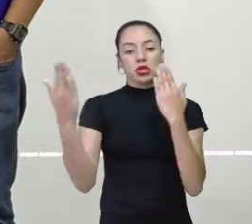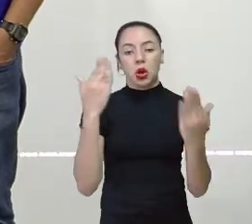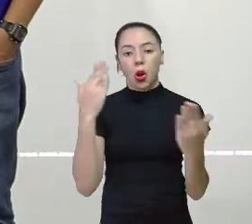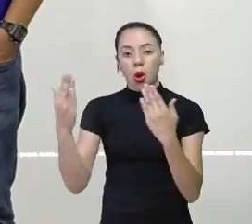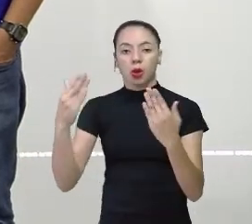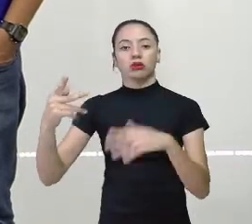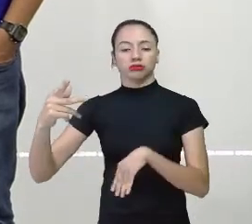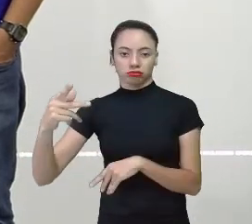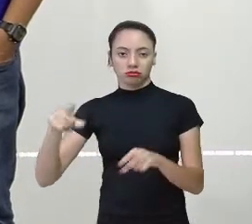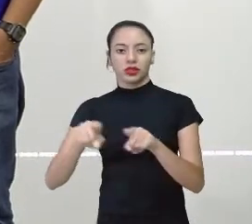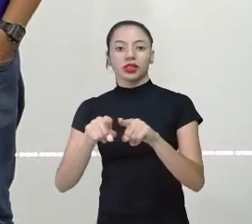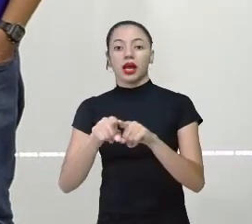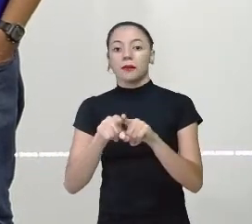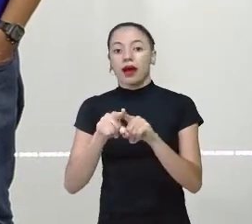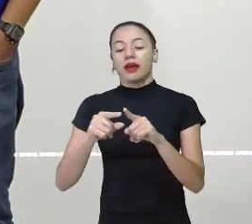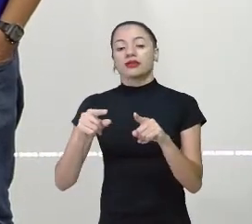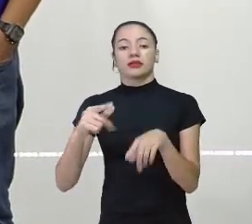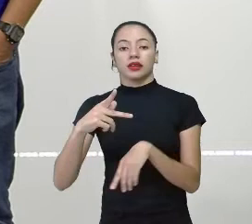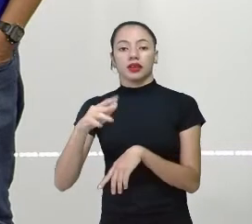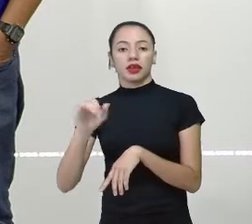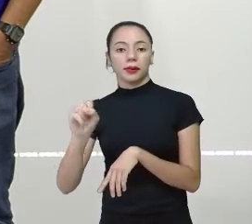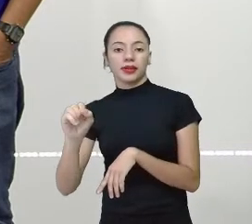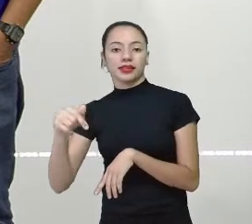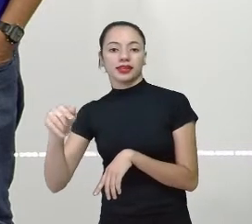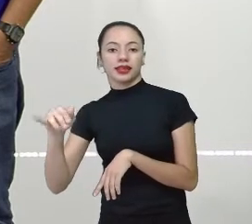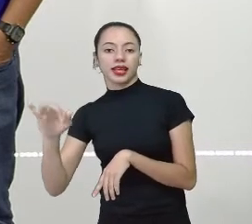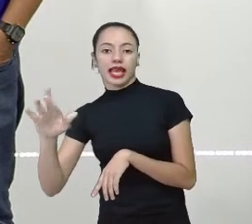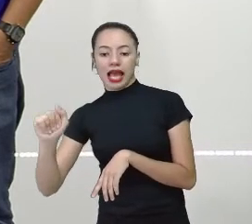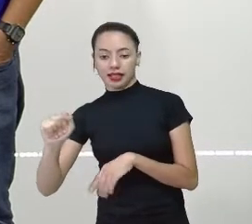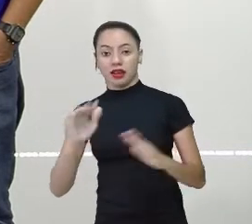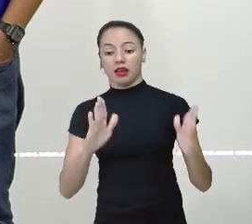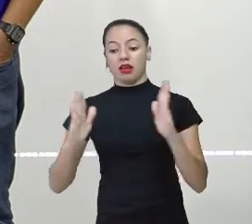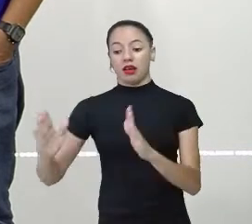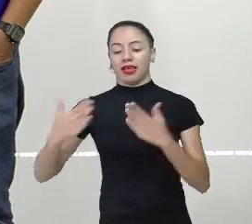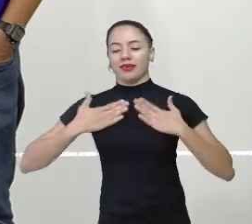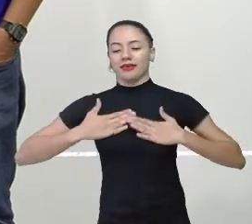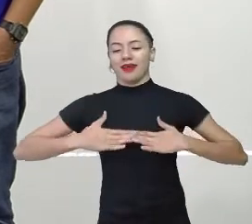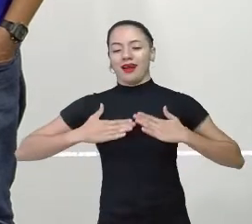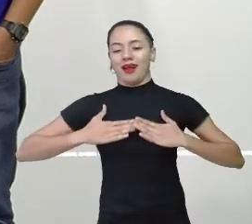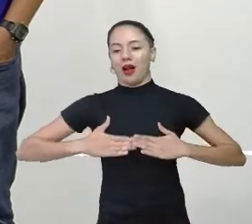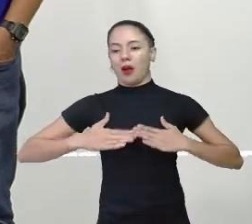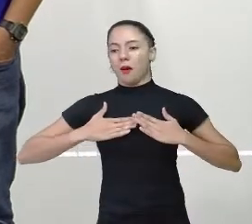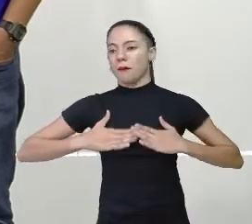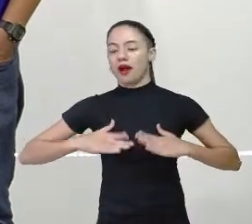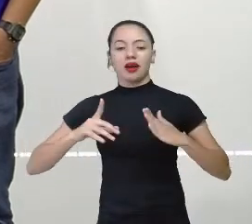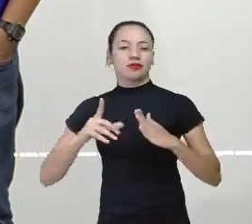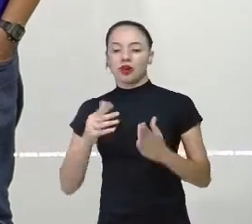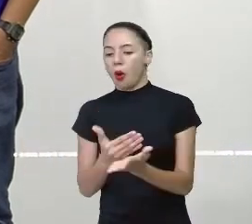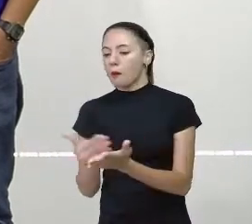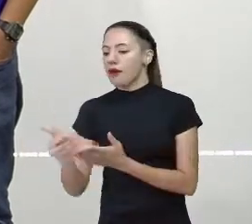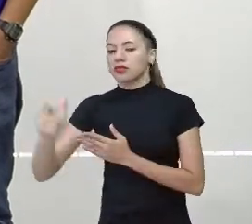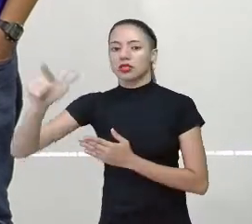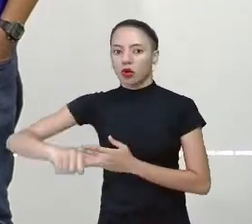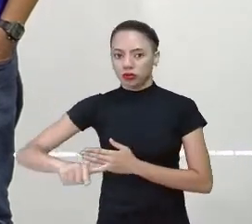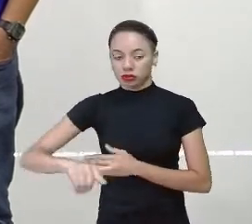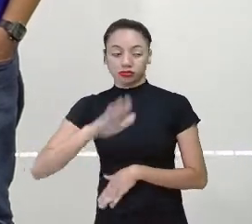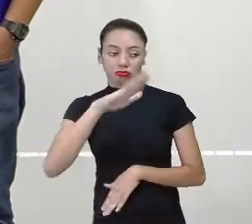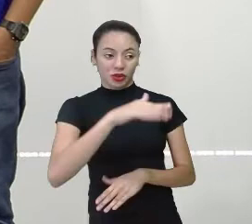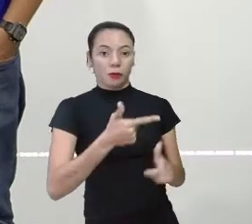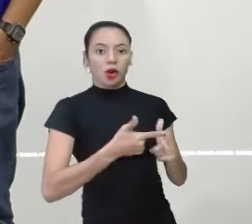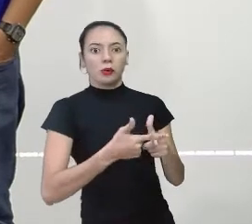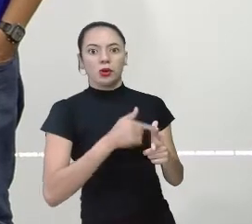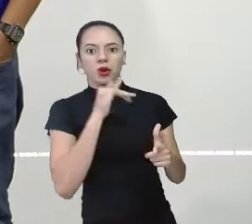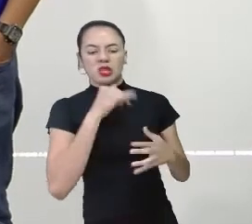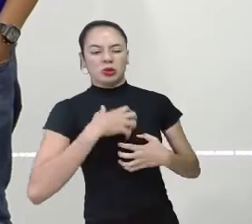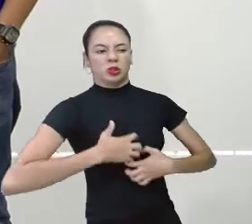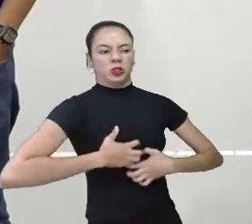isso é um ciclo. Vai passar esse período da calmaria e depois recomeça o ciclo. Qualquer outro todo problema novamente. é um pavio, né? E aí, Yolanda,